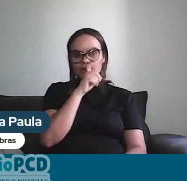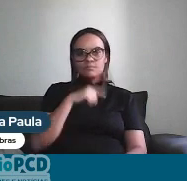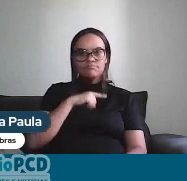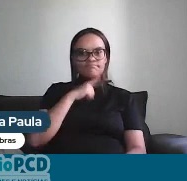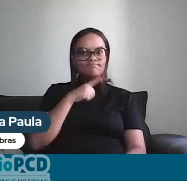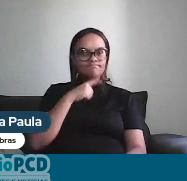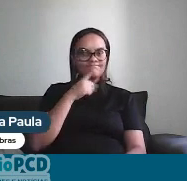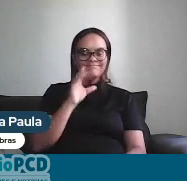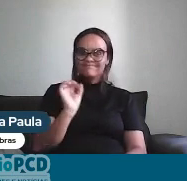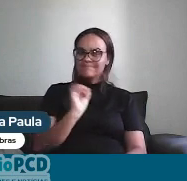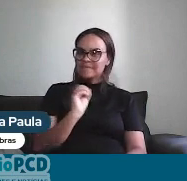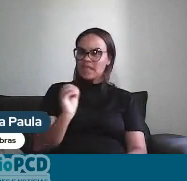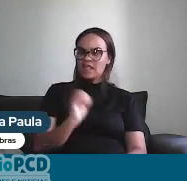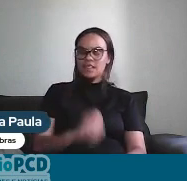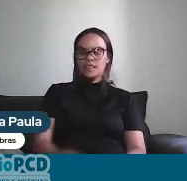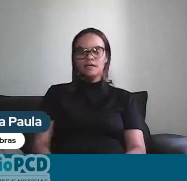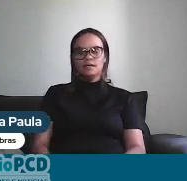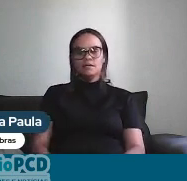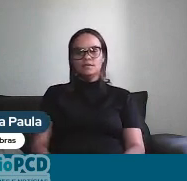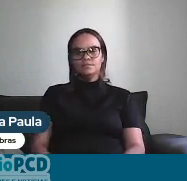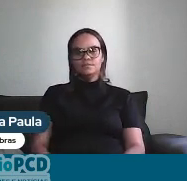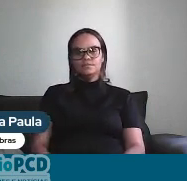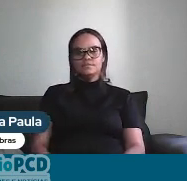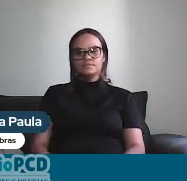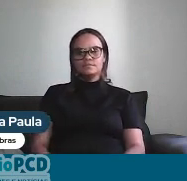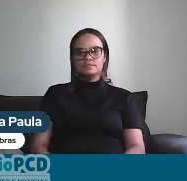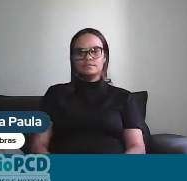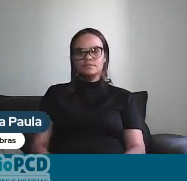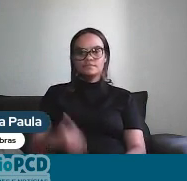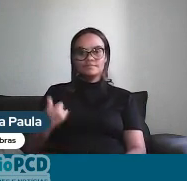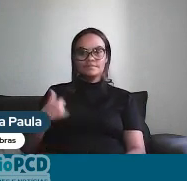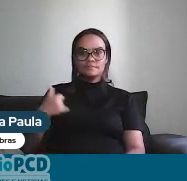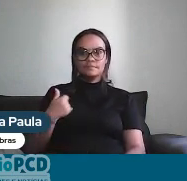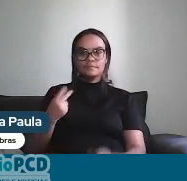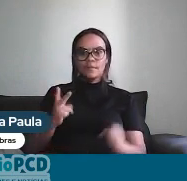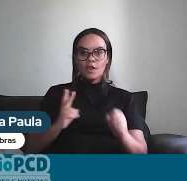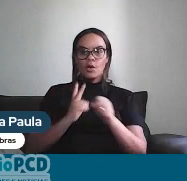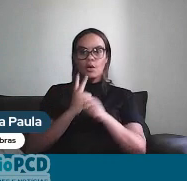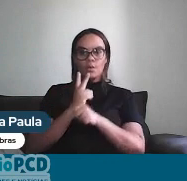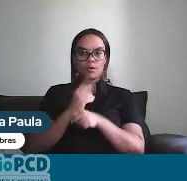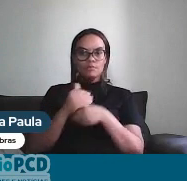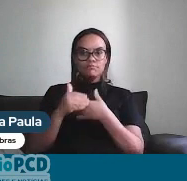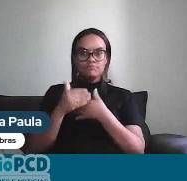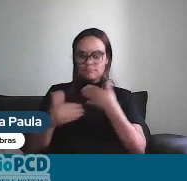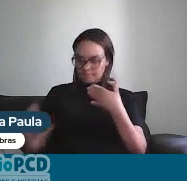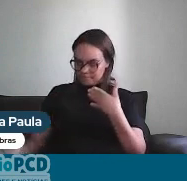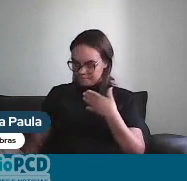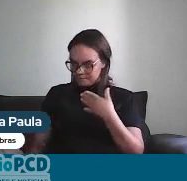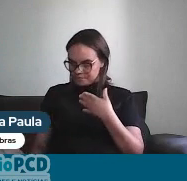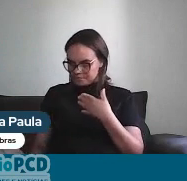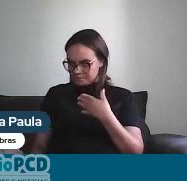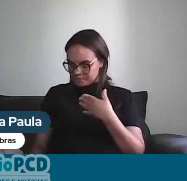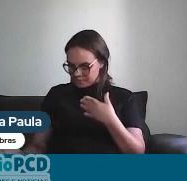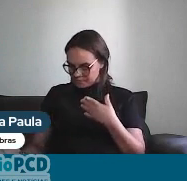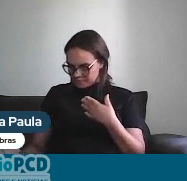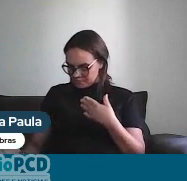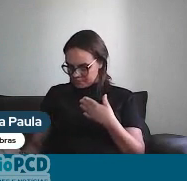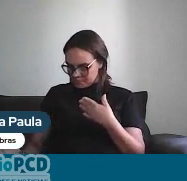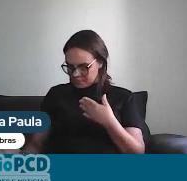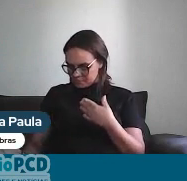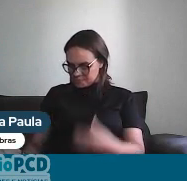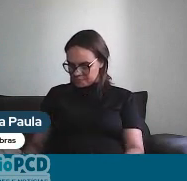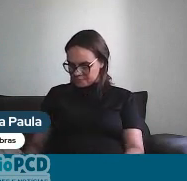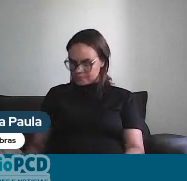modo algum. E na faixa etária de 2 anos para frente. Não considera crianças